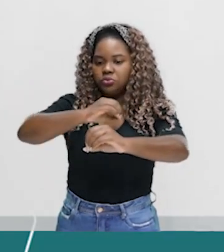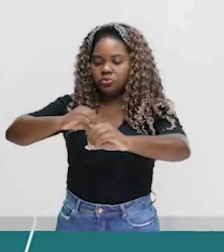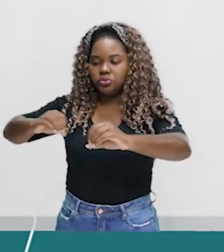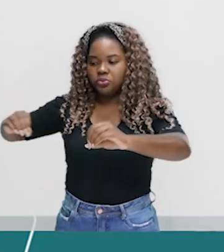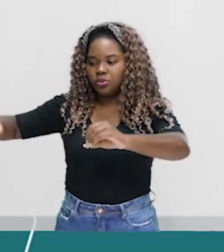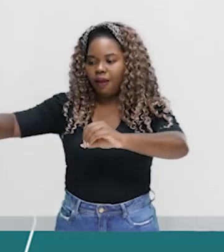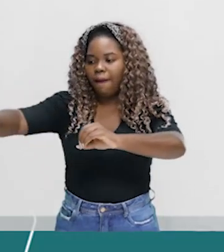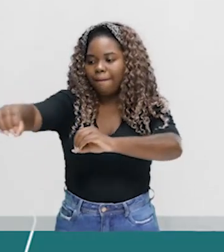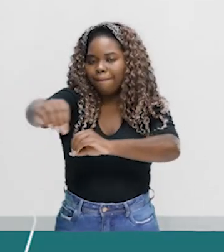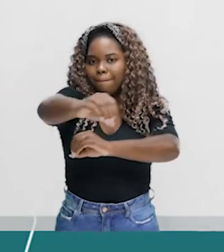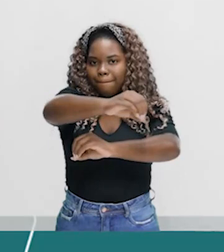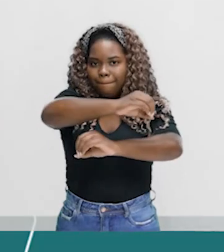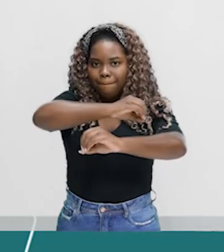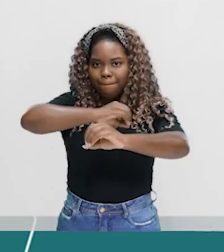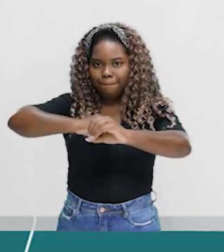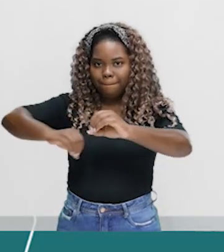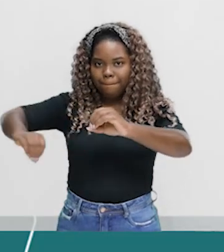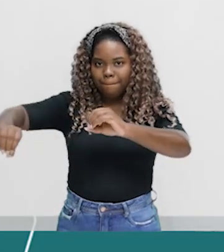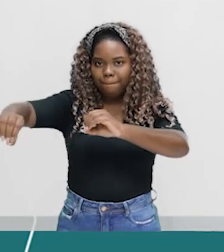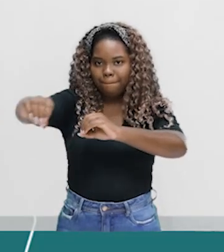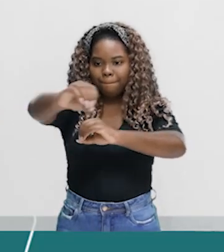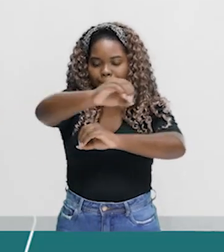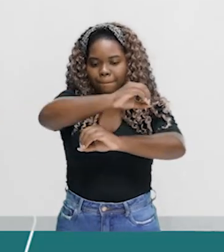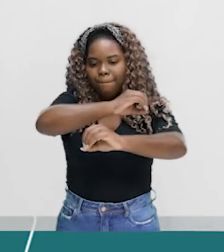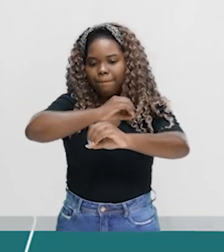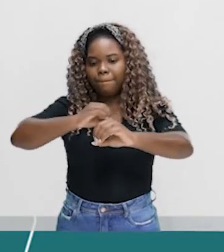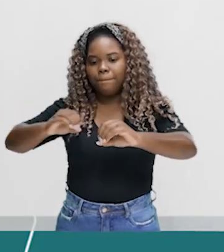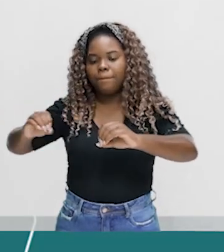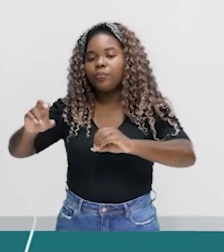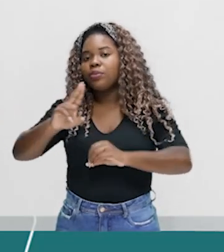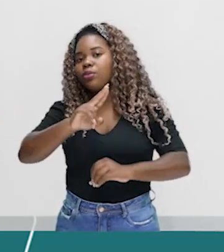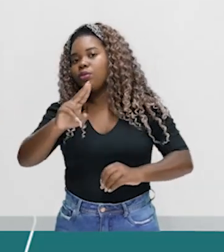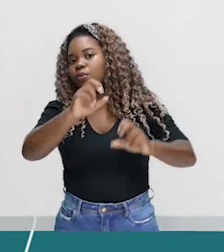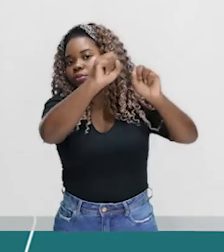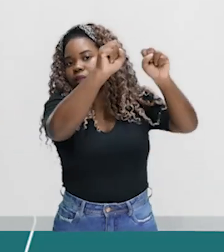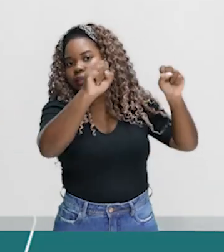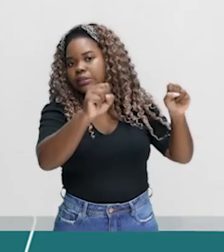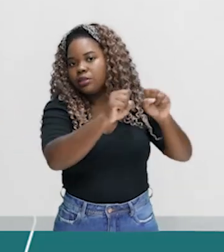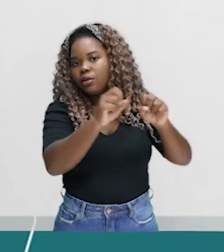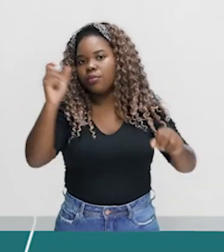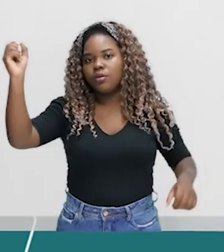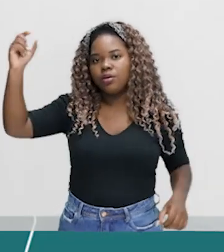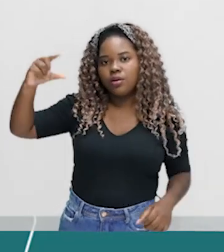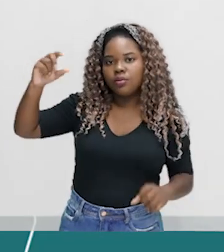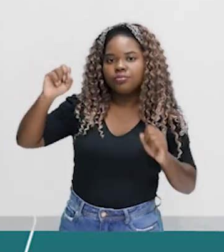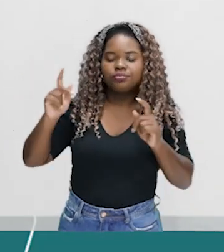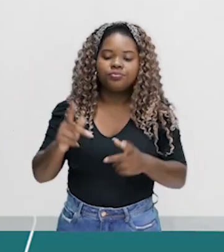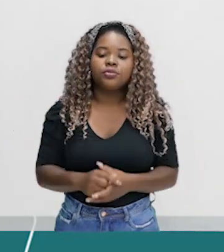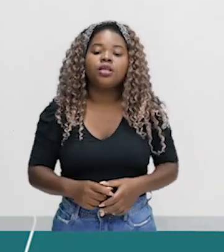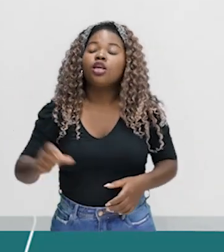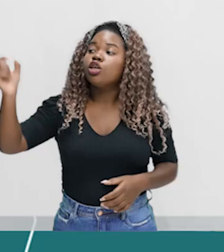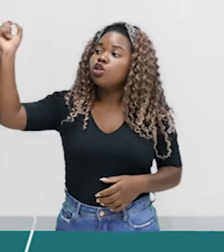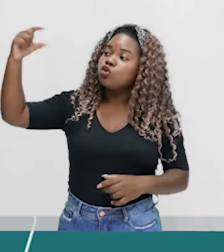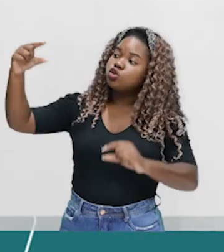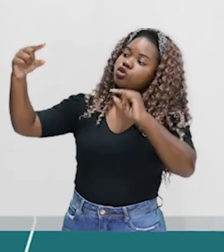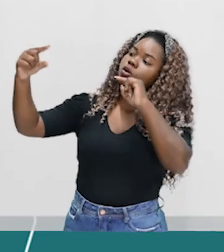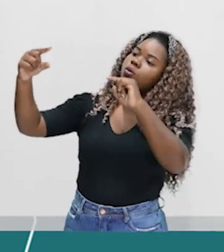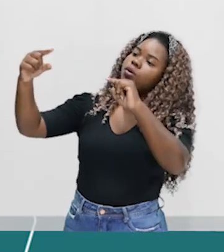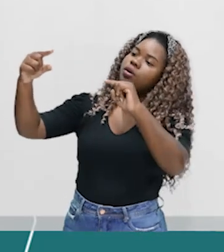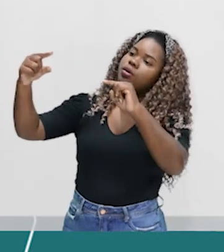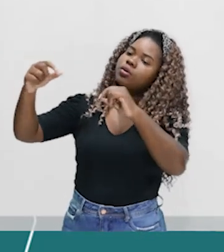essa estrela, formando o nosso sistema solar. E o Sol é uma das 100 bilhões de estrelas que constitui